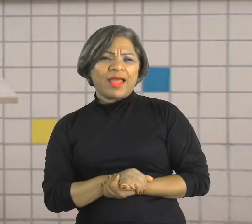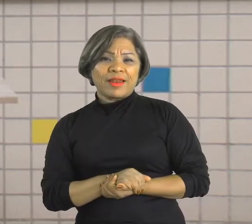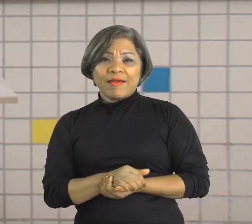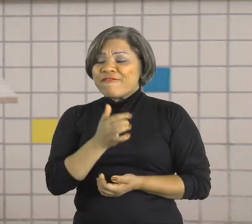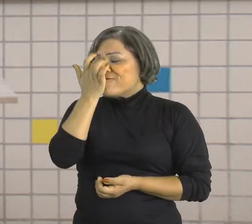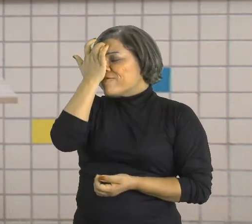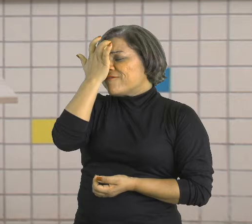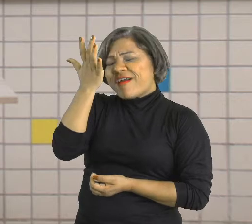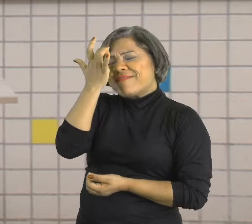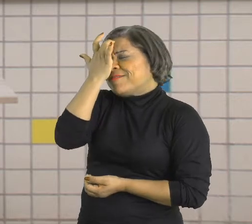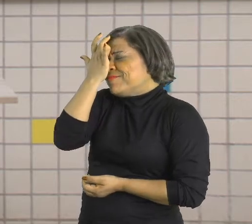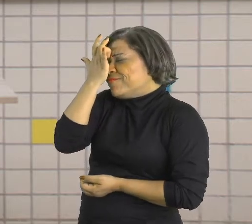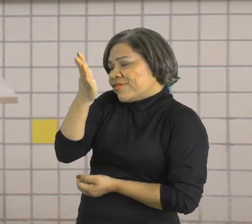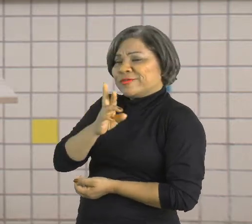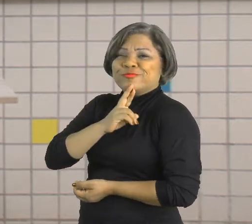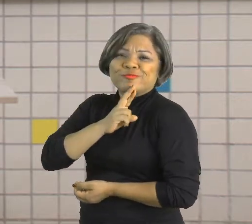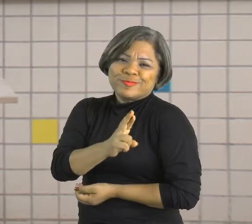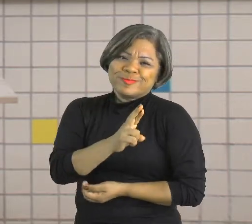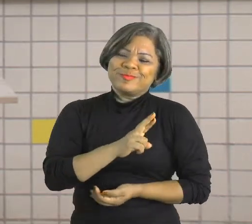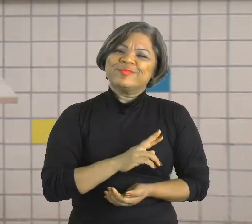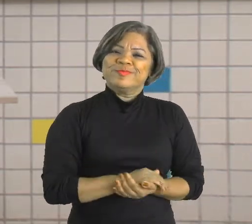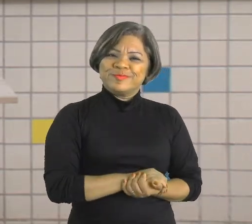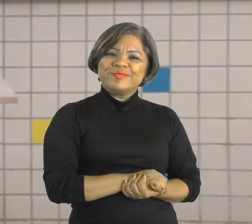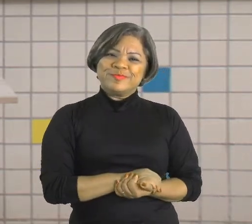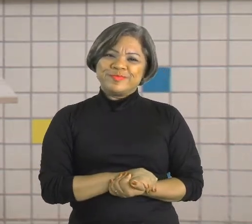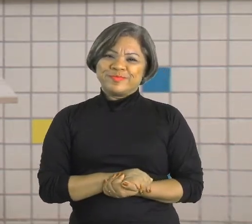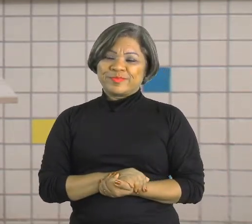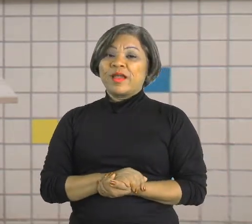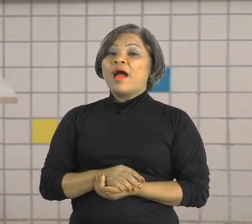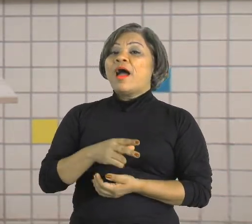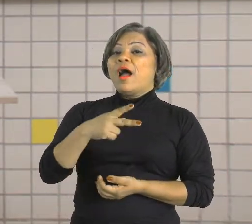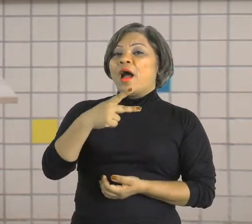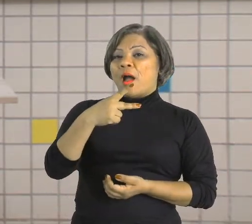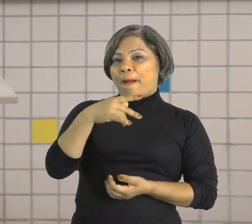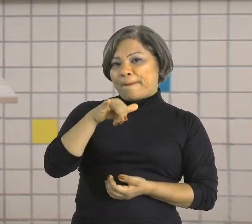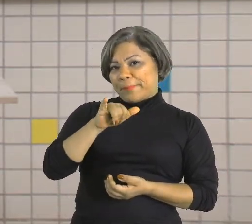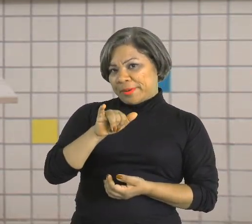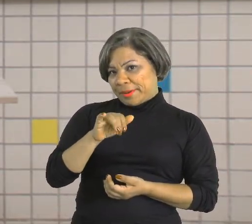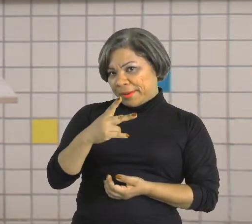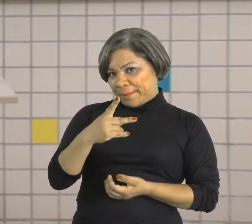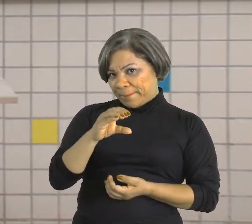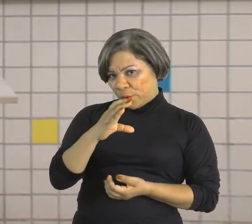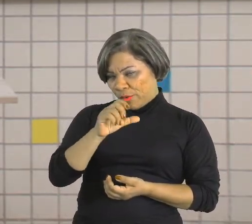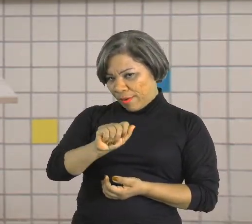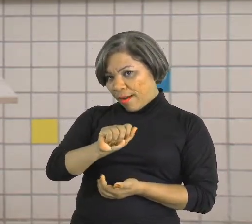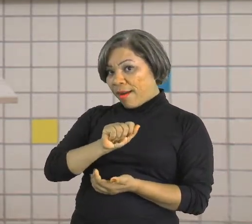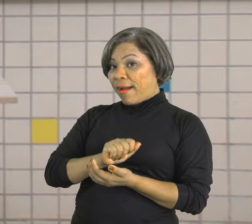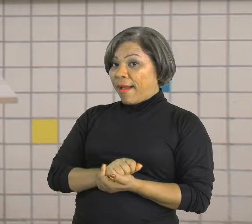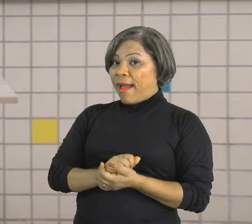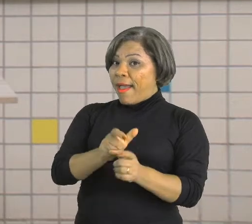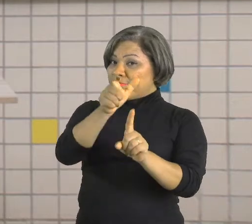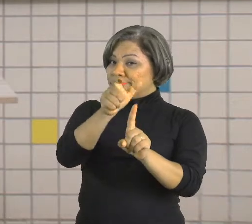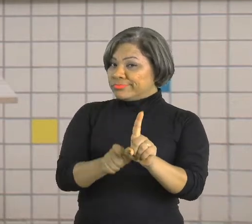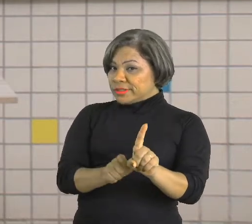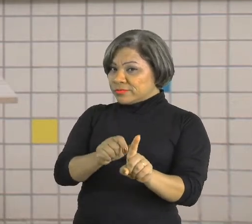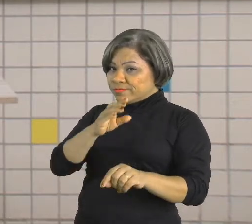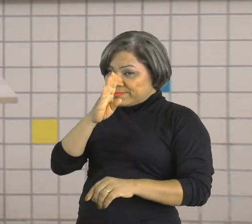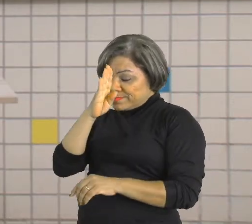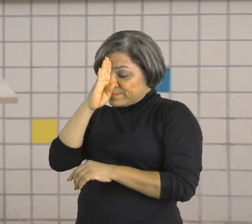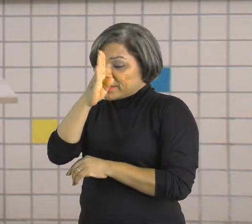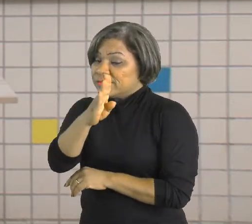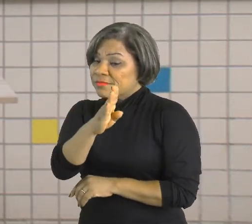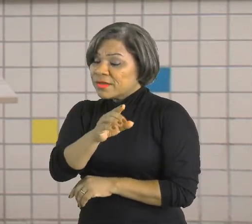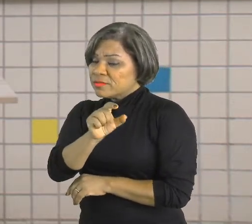de responder, né? Pipoca era a personagem principal da história. Então, quem era Pipoca? Aí você